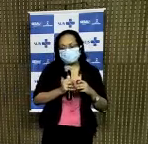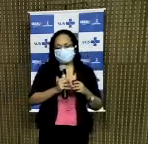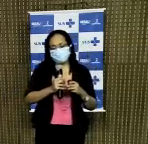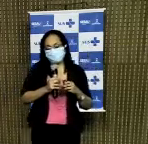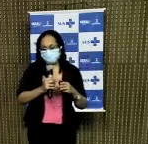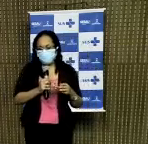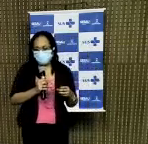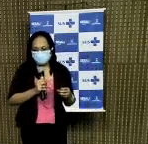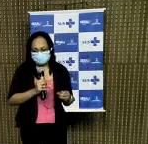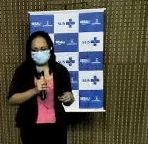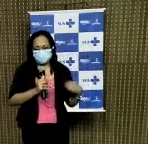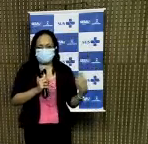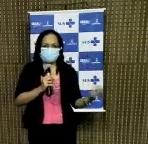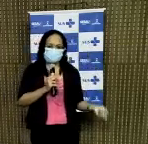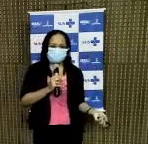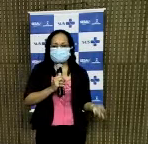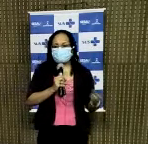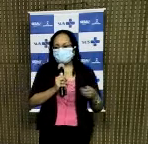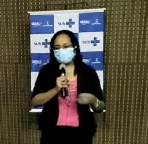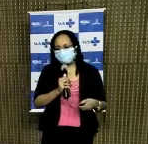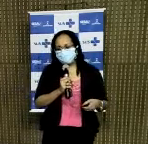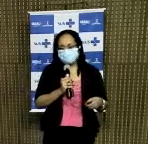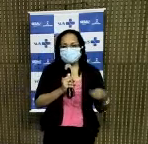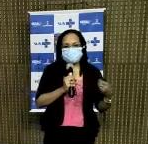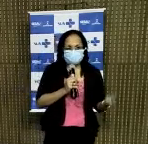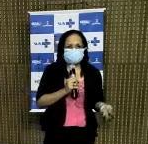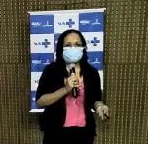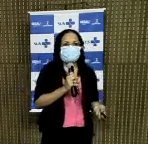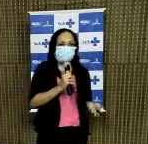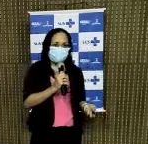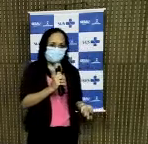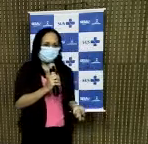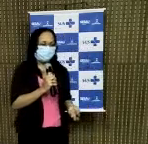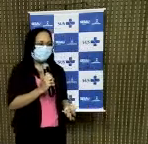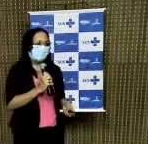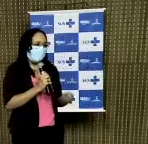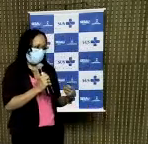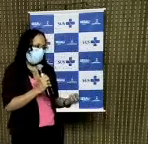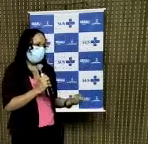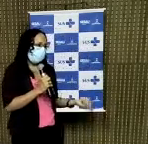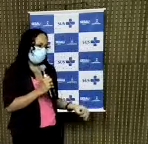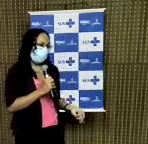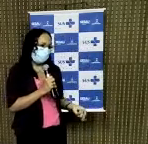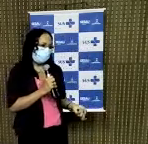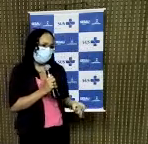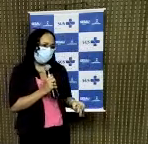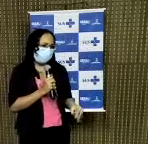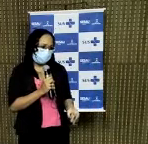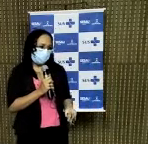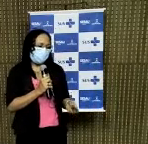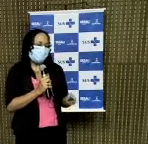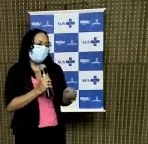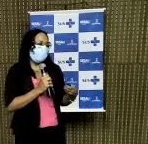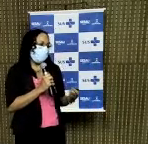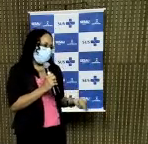né? Aliás, nós tivemos um aumento em relação ao ano passado, mas ainda assim é pouco em relação à meta. É pouco em relação ao que poderia ser